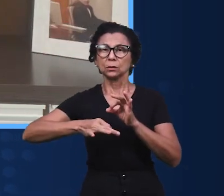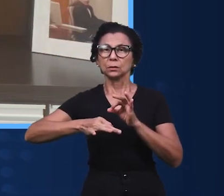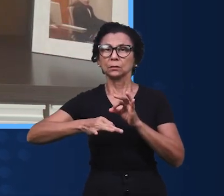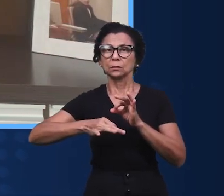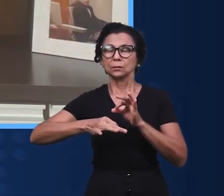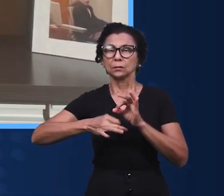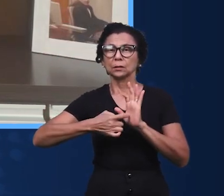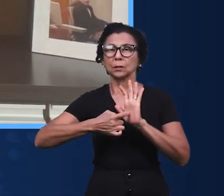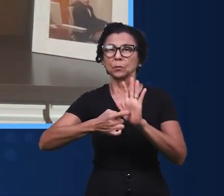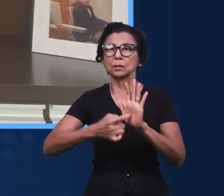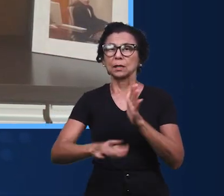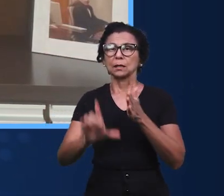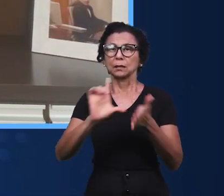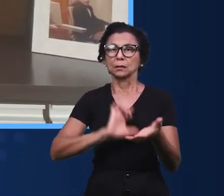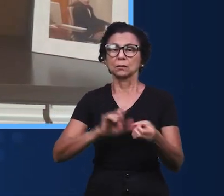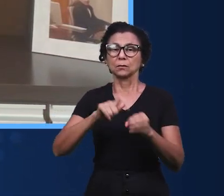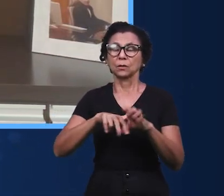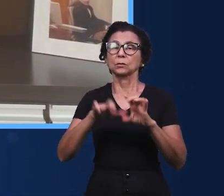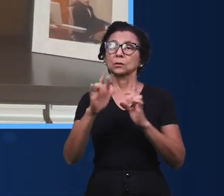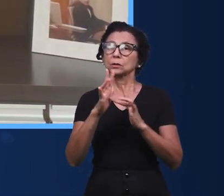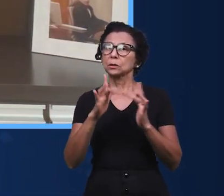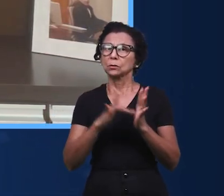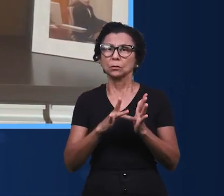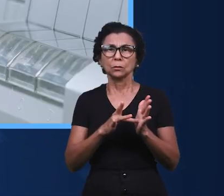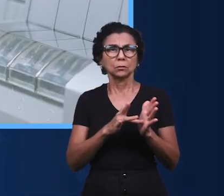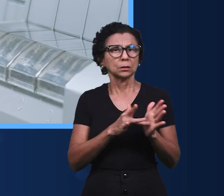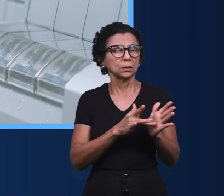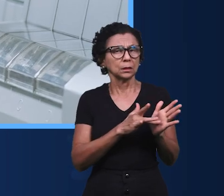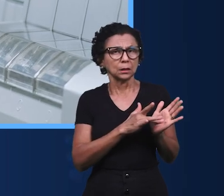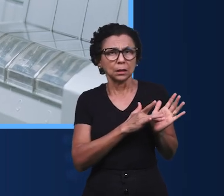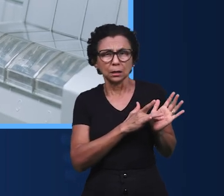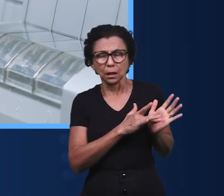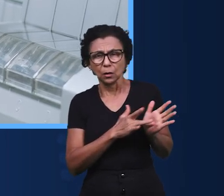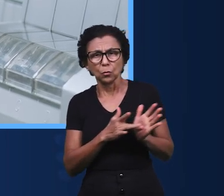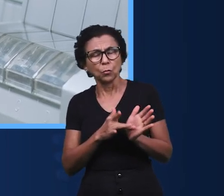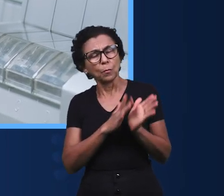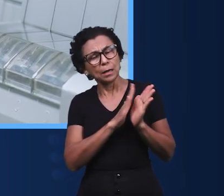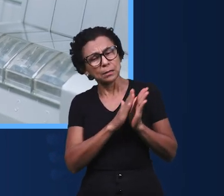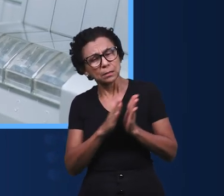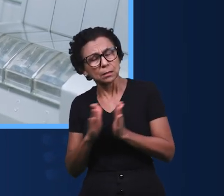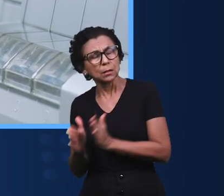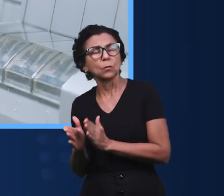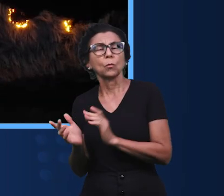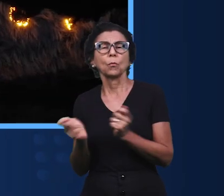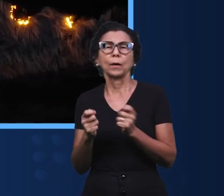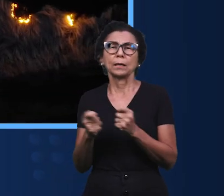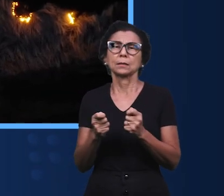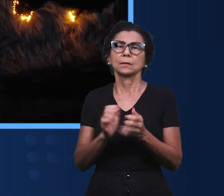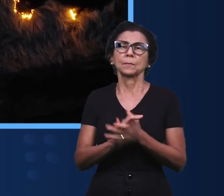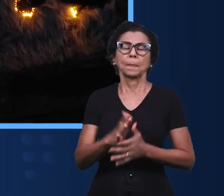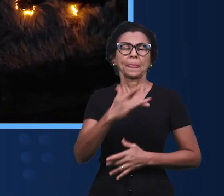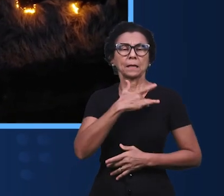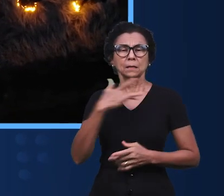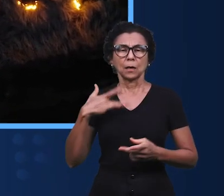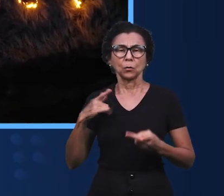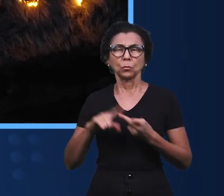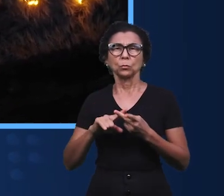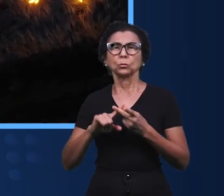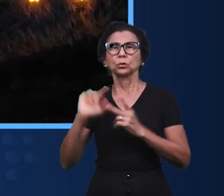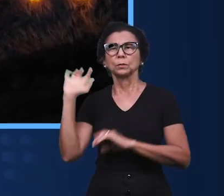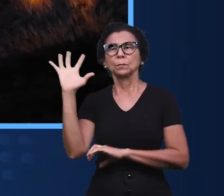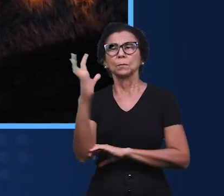Jesus têm sido cada vez mais evidentes, quer seja na saúde, na natureza, no